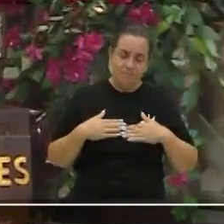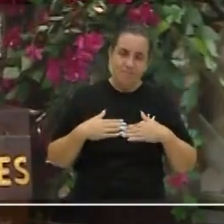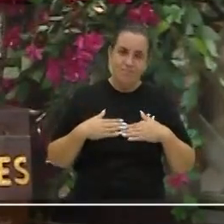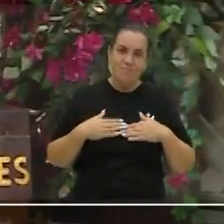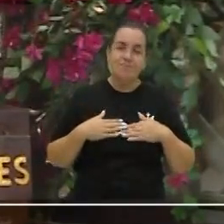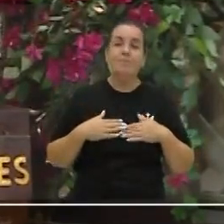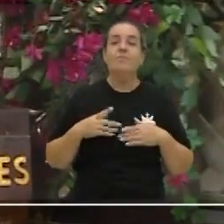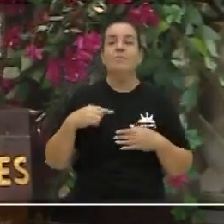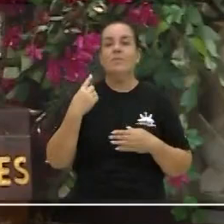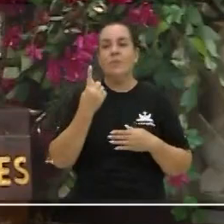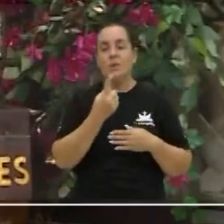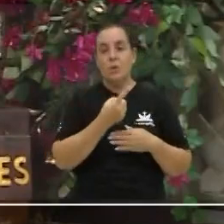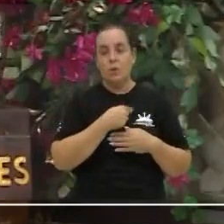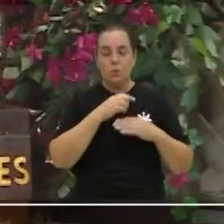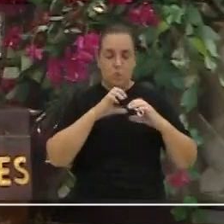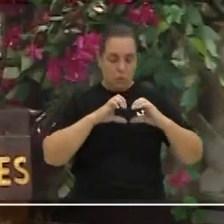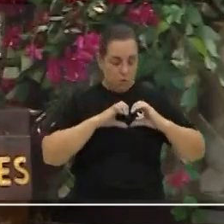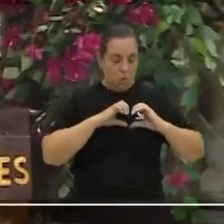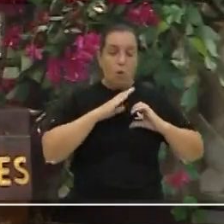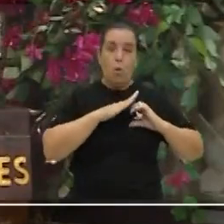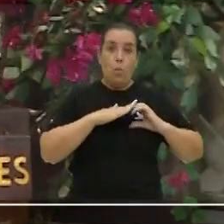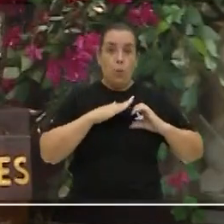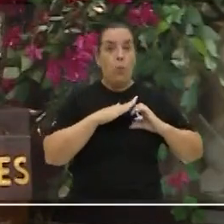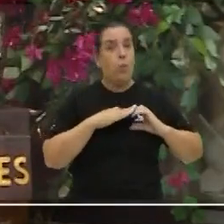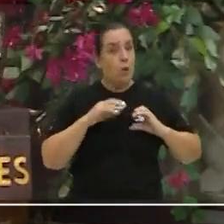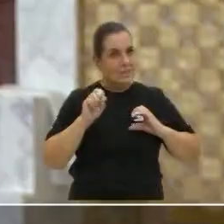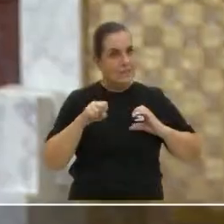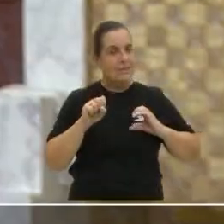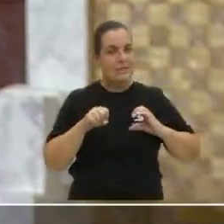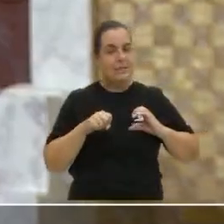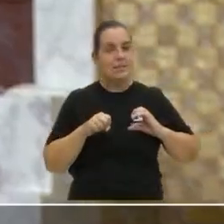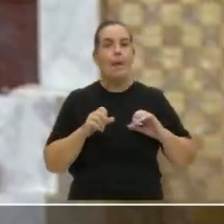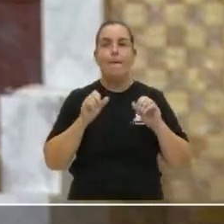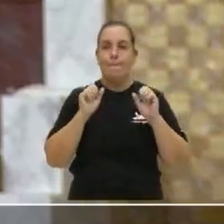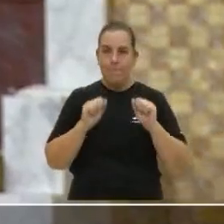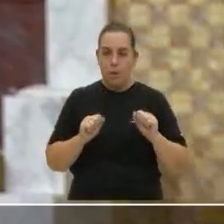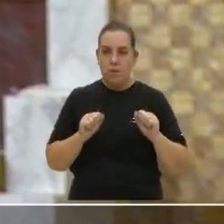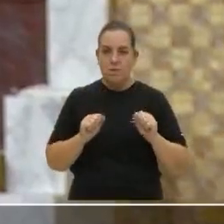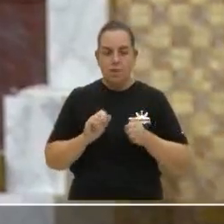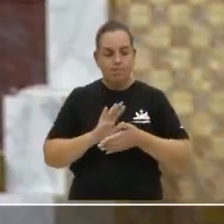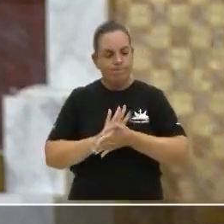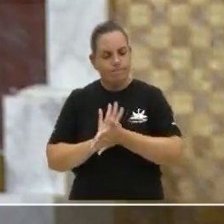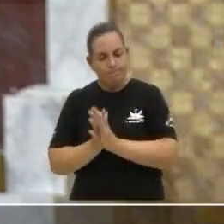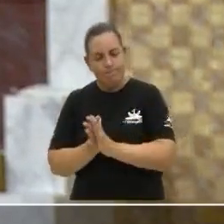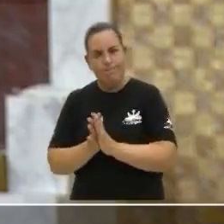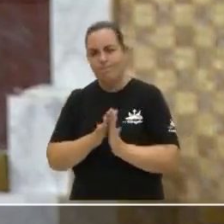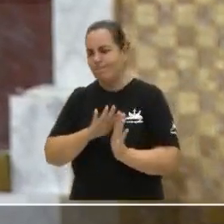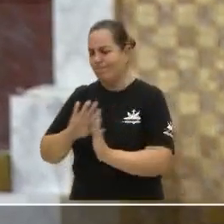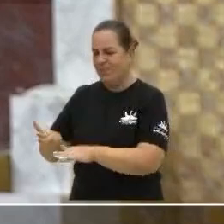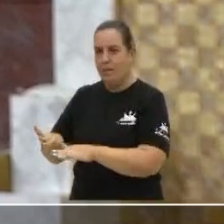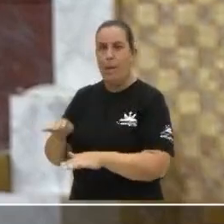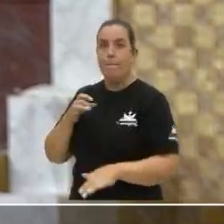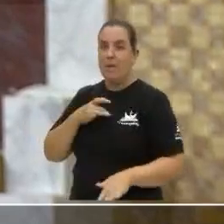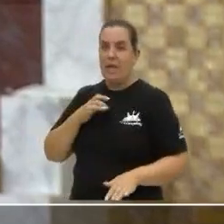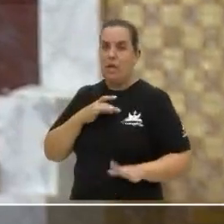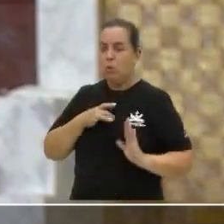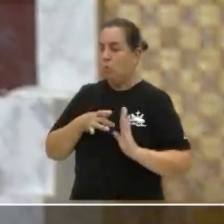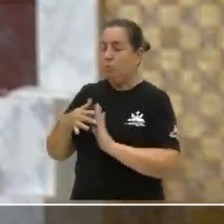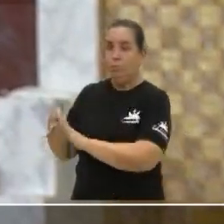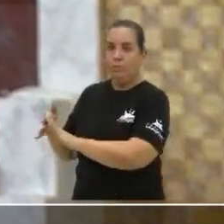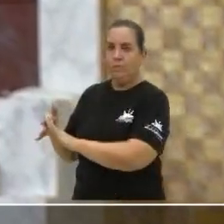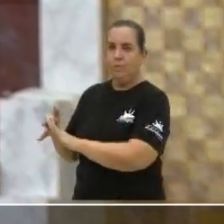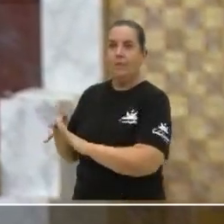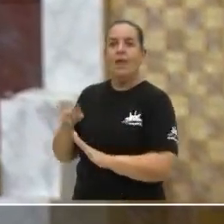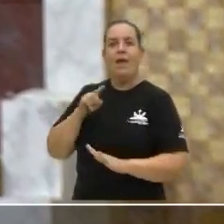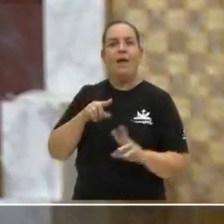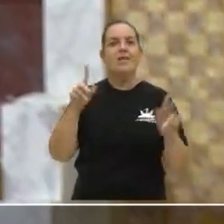pacificar nosso coração, possa dissipar nossos medos,